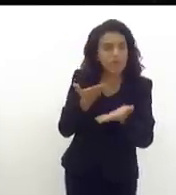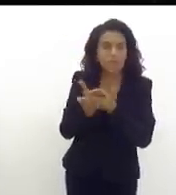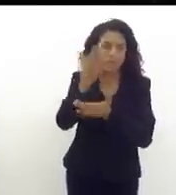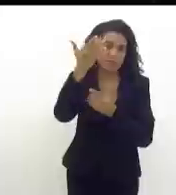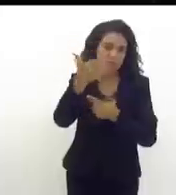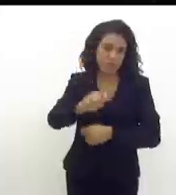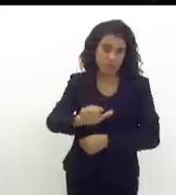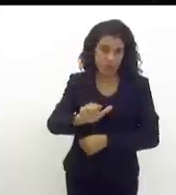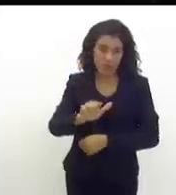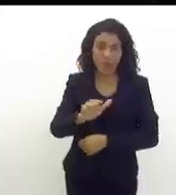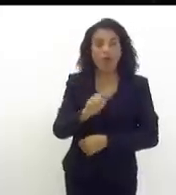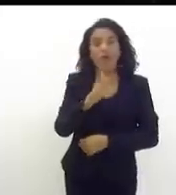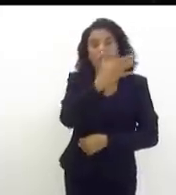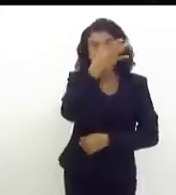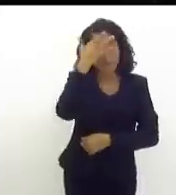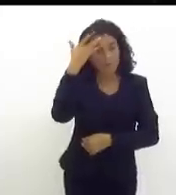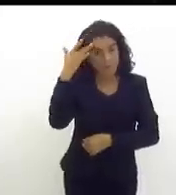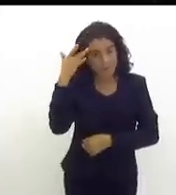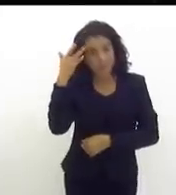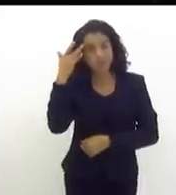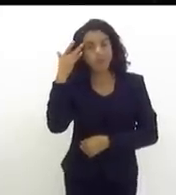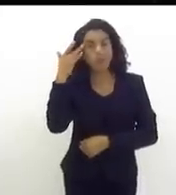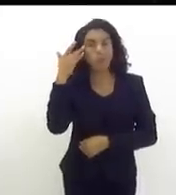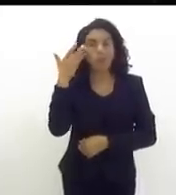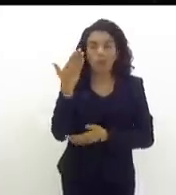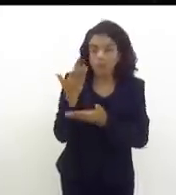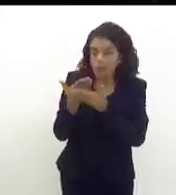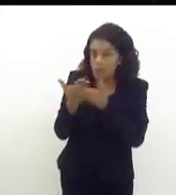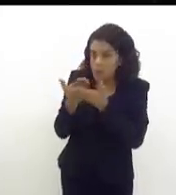novo e as pessoas que estudaram